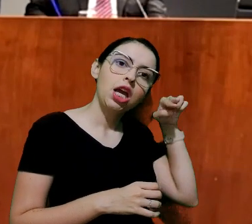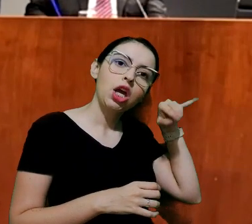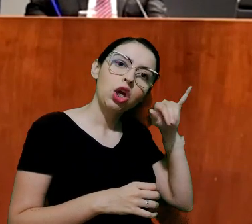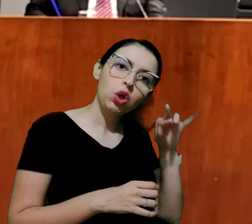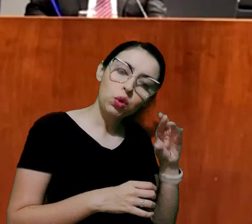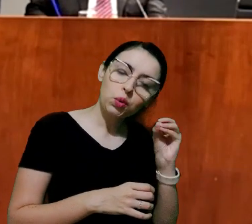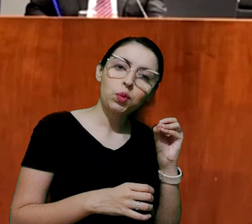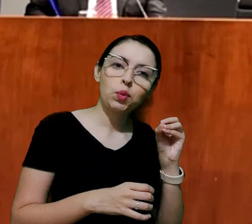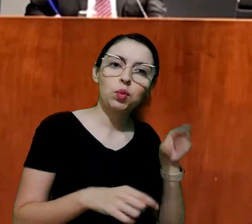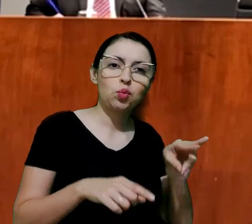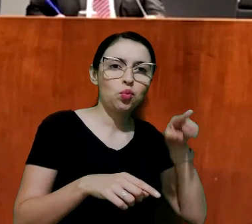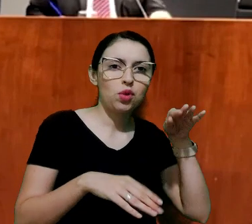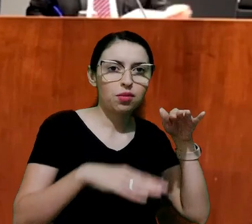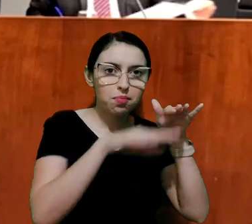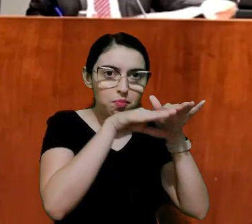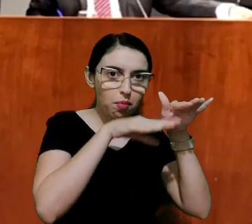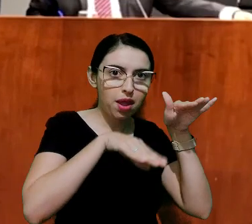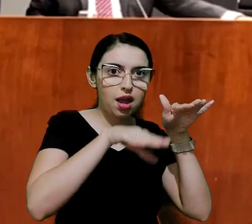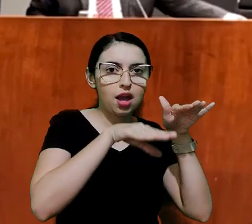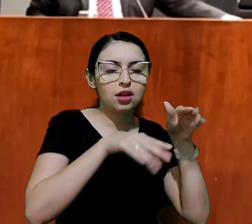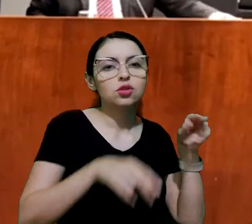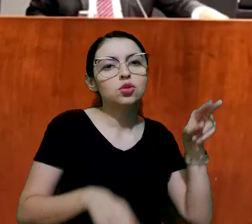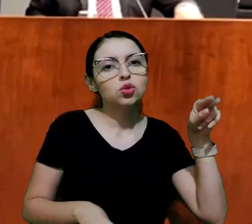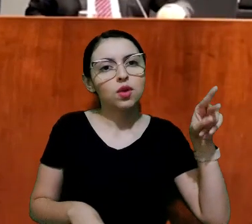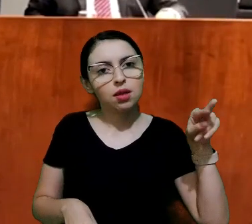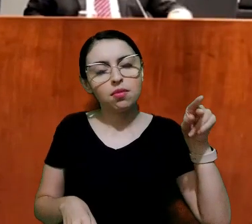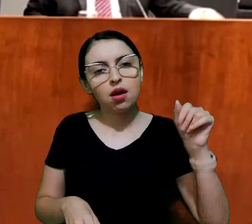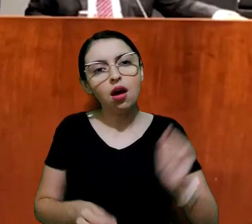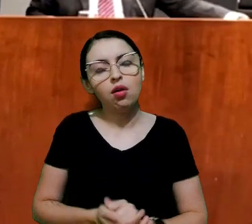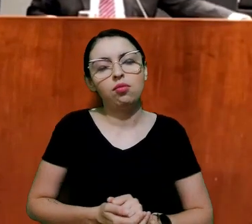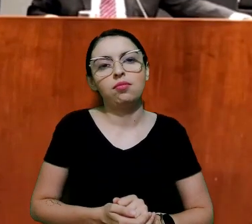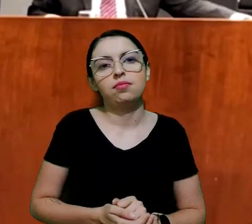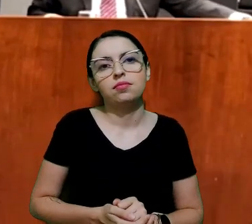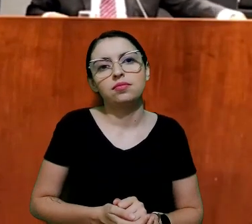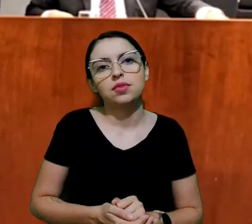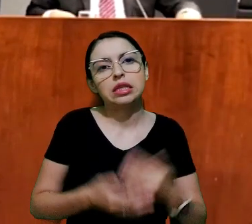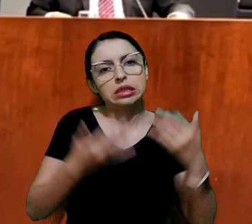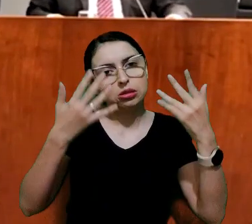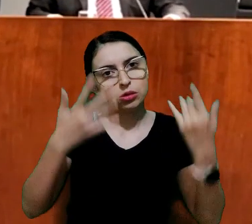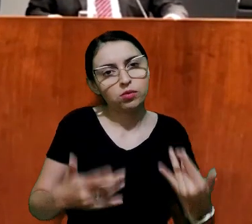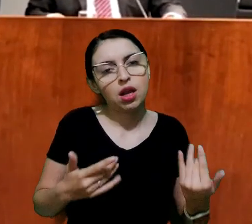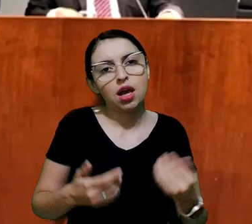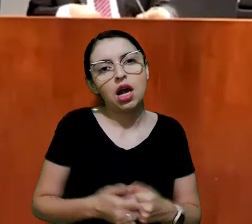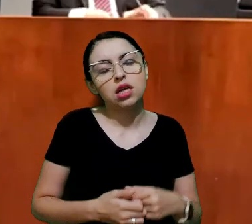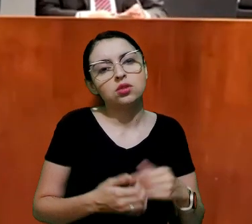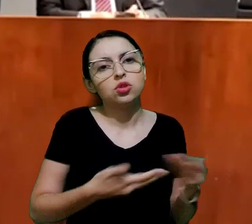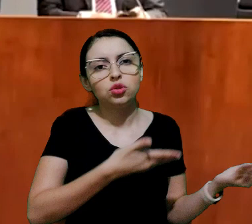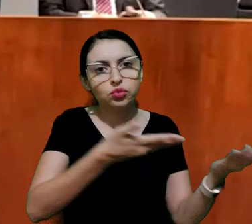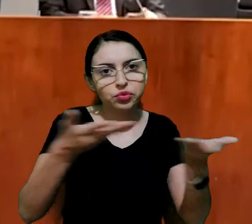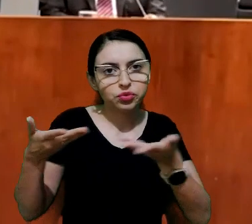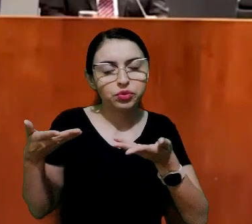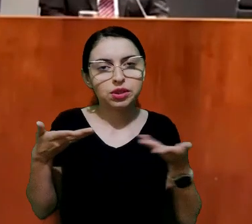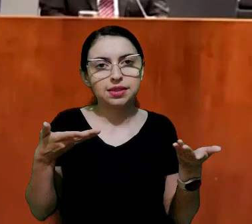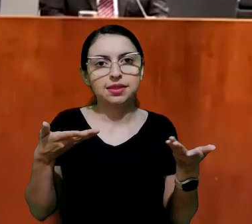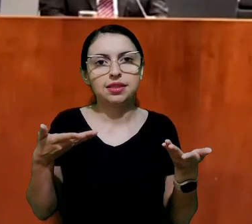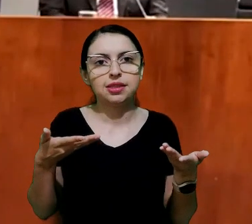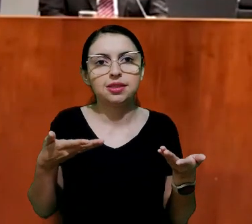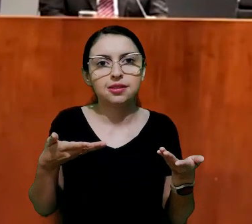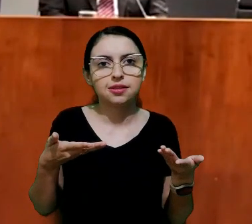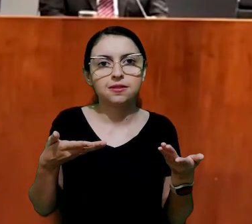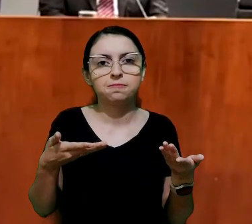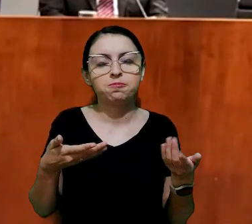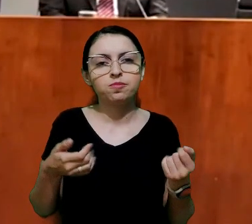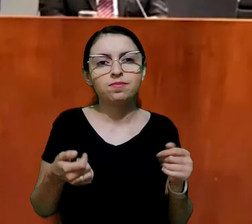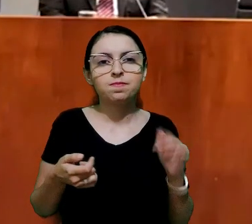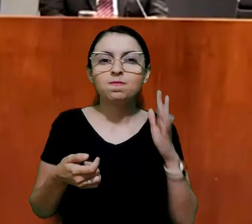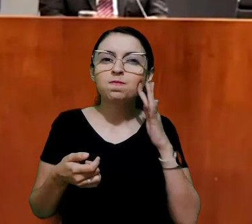fora? Então, são essas as questões que eu coloco para as considerações dos senhores e acho